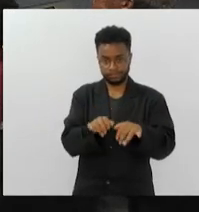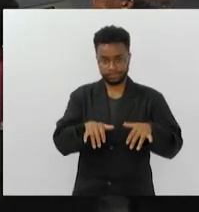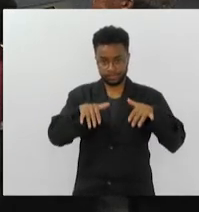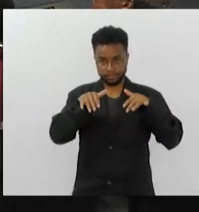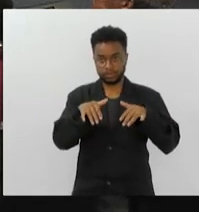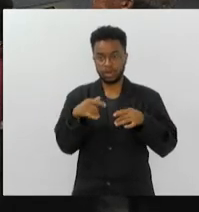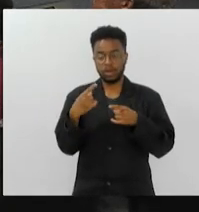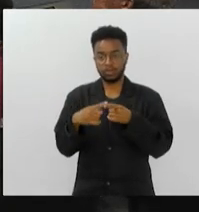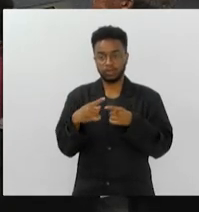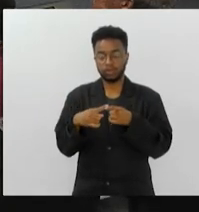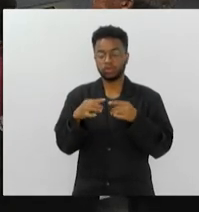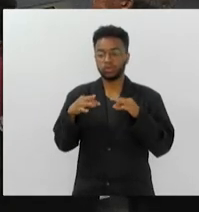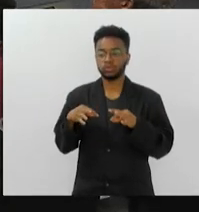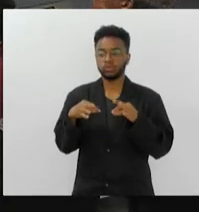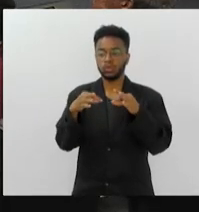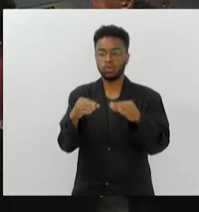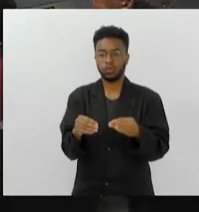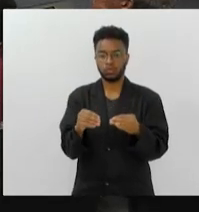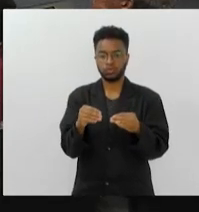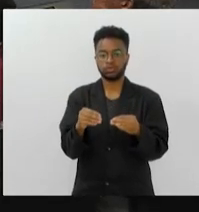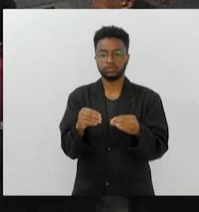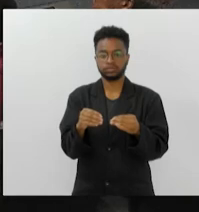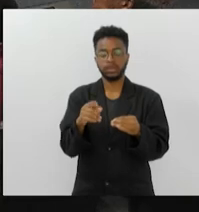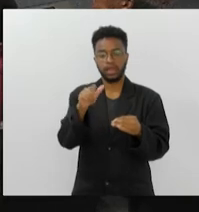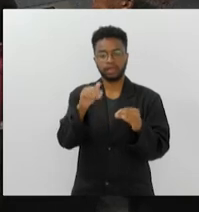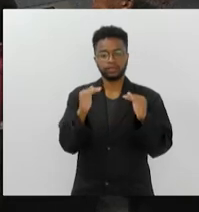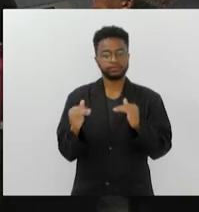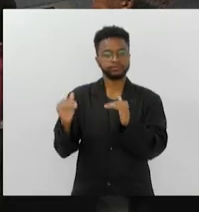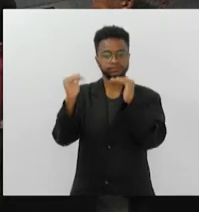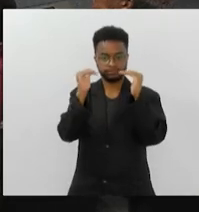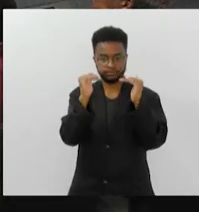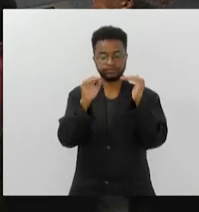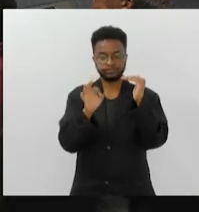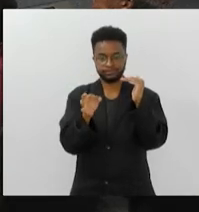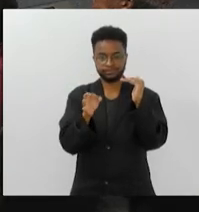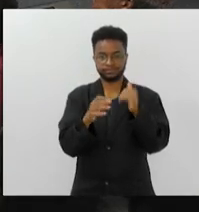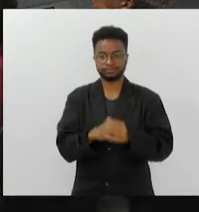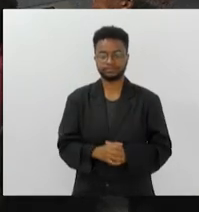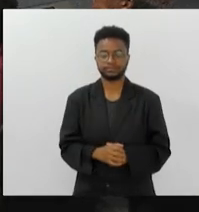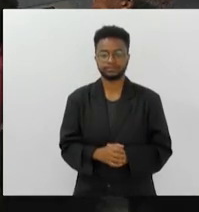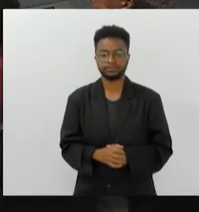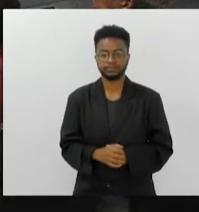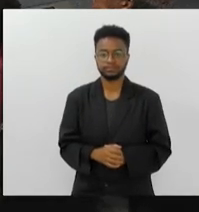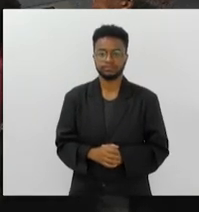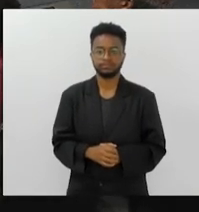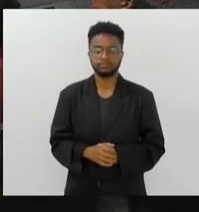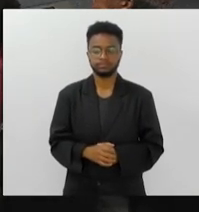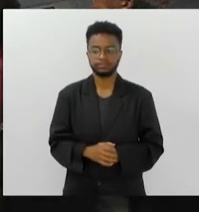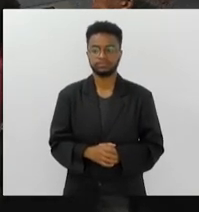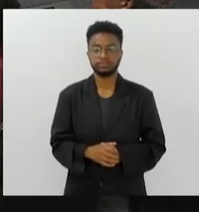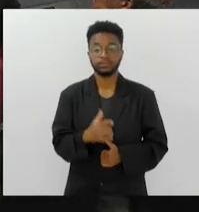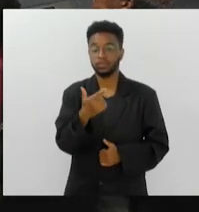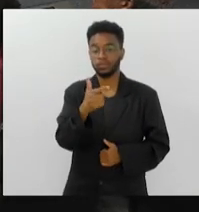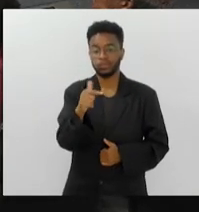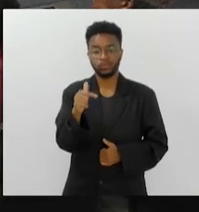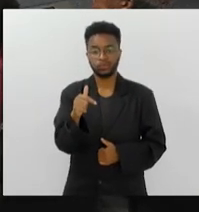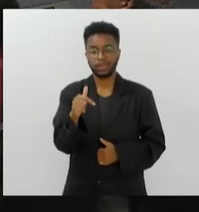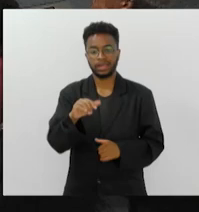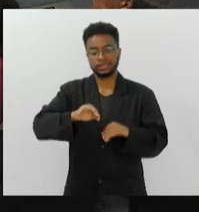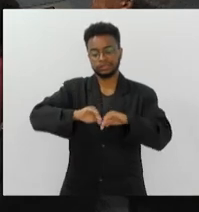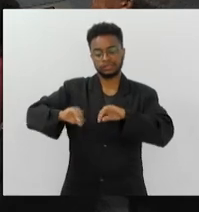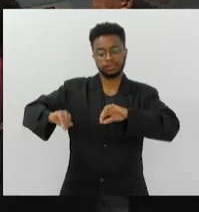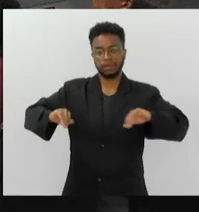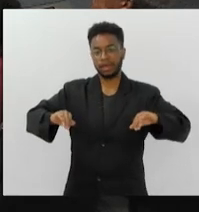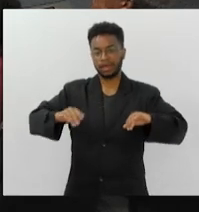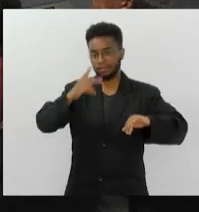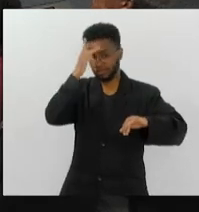porque são todos autoridades e autoridades, né? Não tem divisão entre quem está na mesa